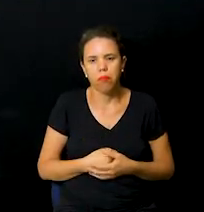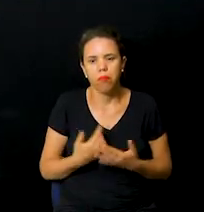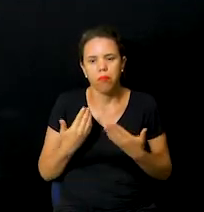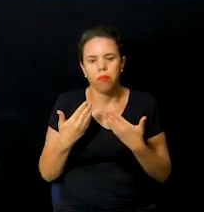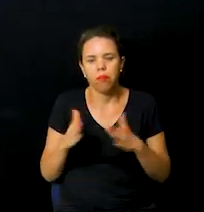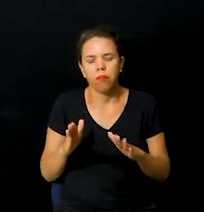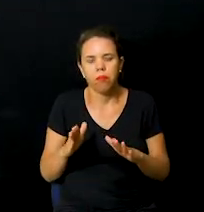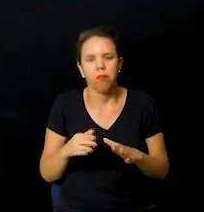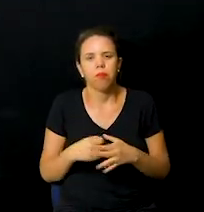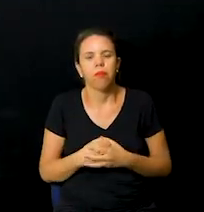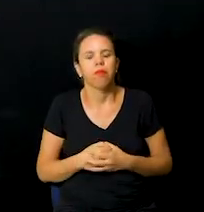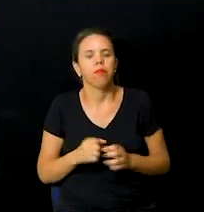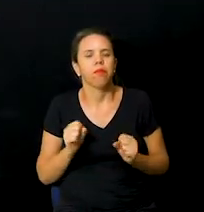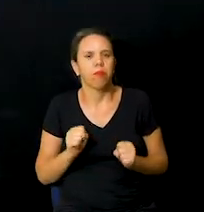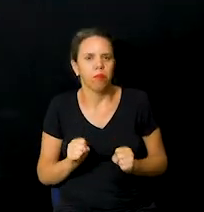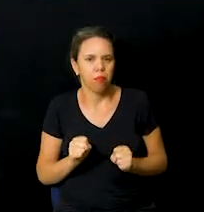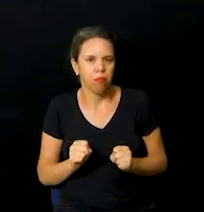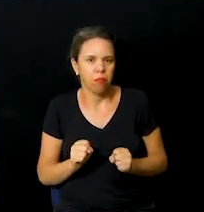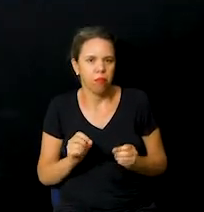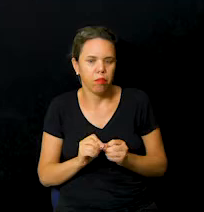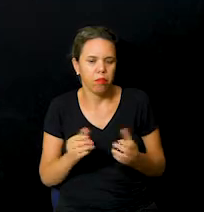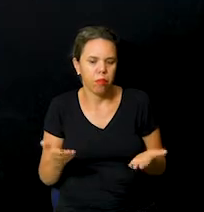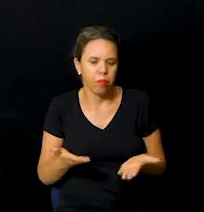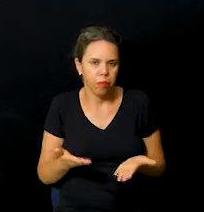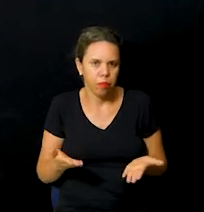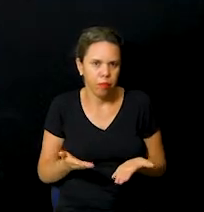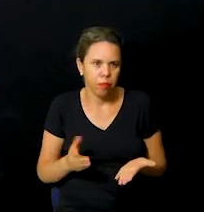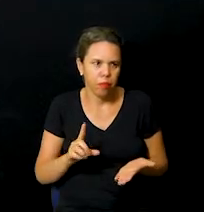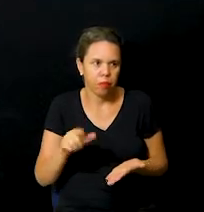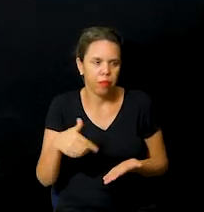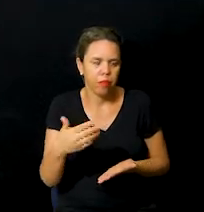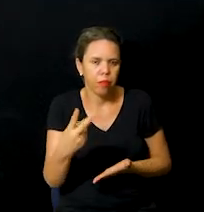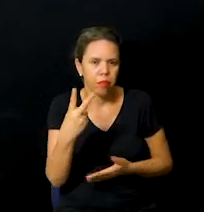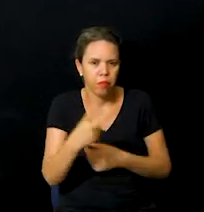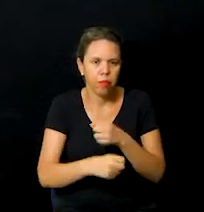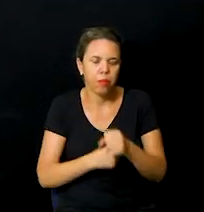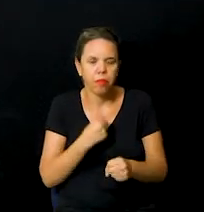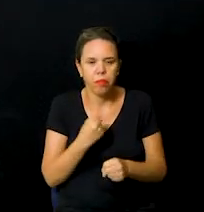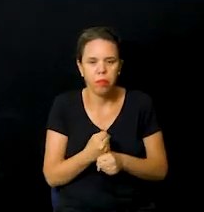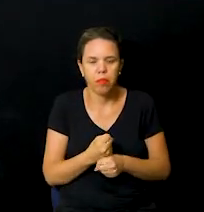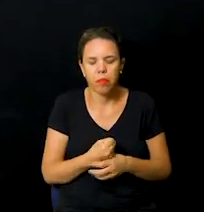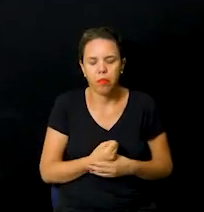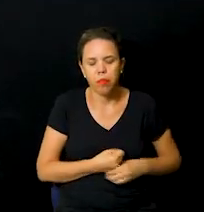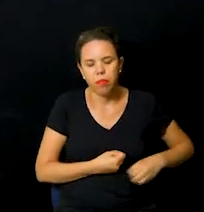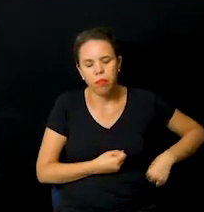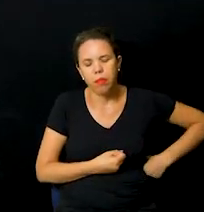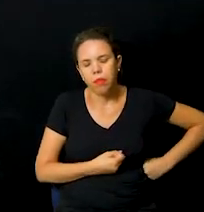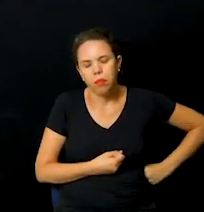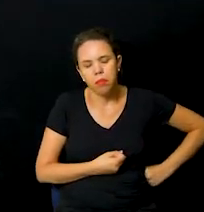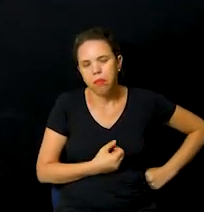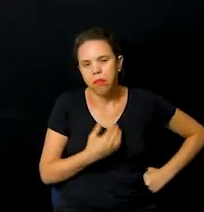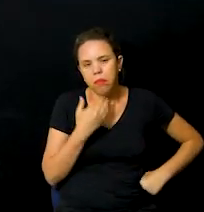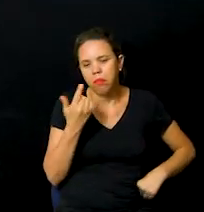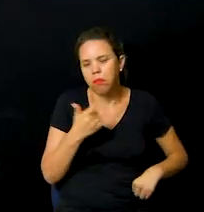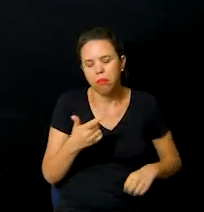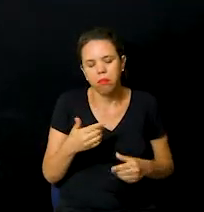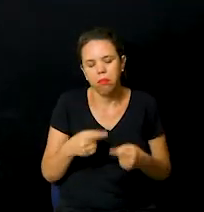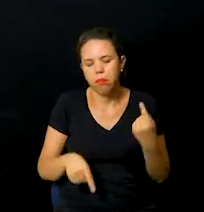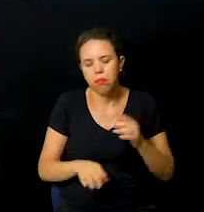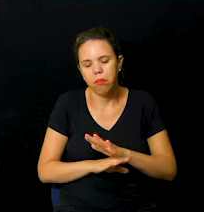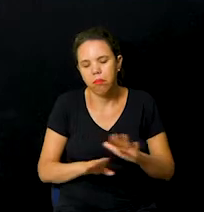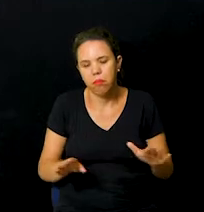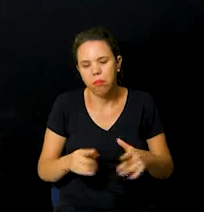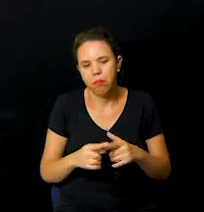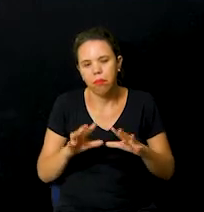precisamos destravar. Então, assim, pode ser que o que eu faça hoje, daqui 2 anos, pode não ter